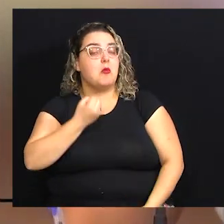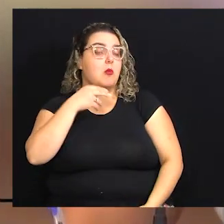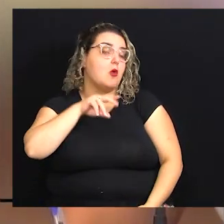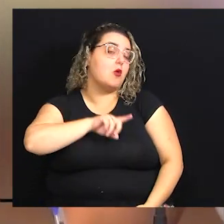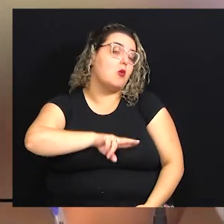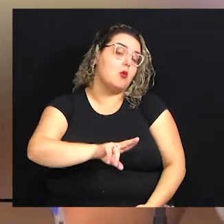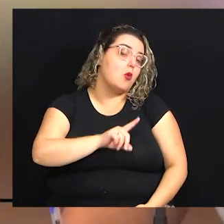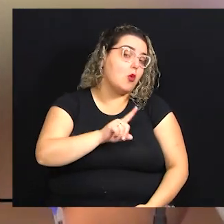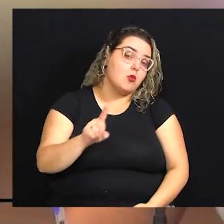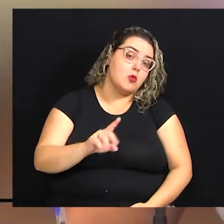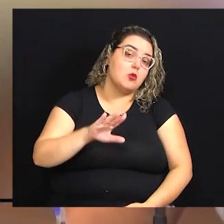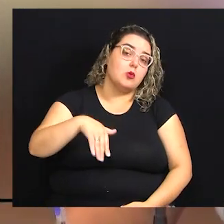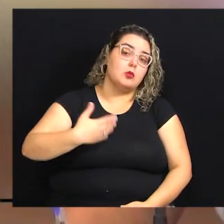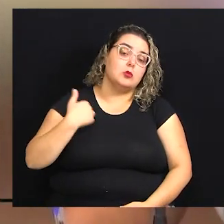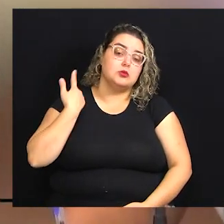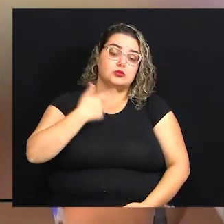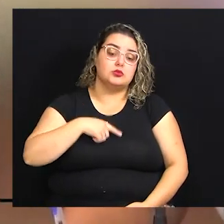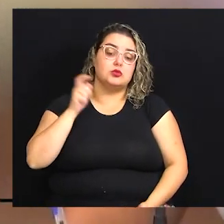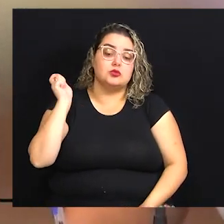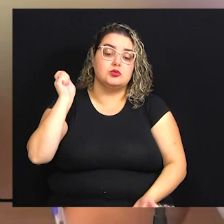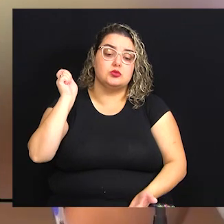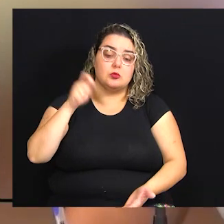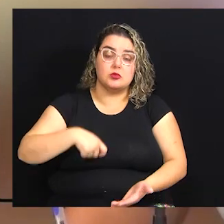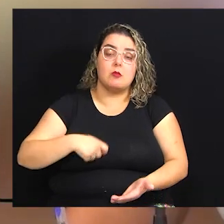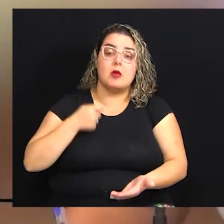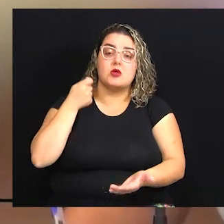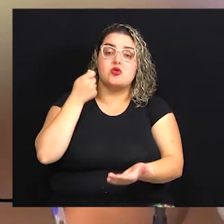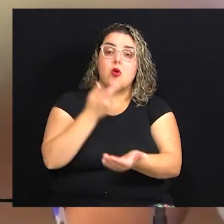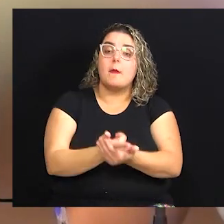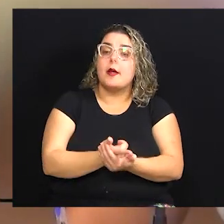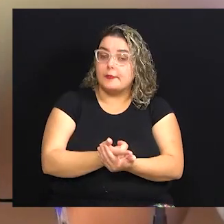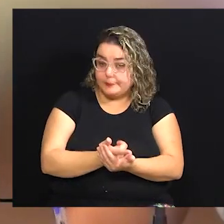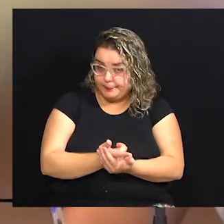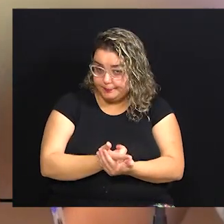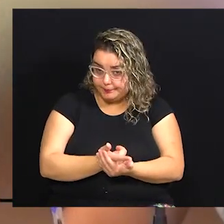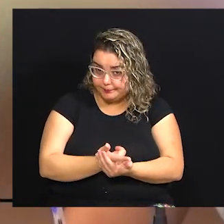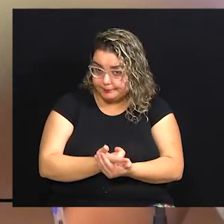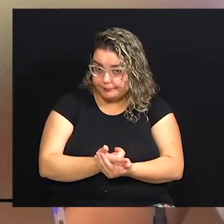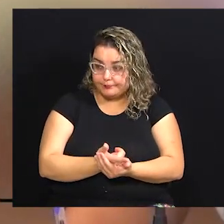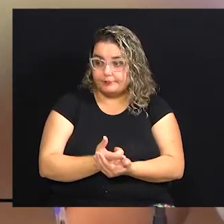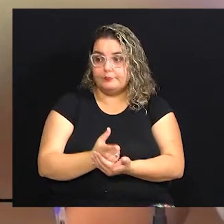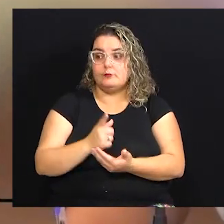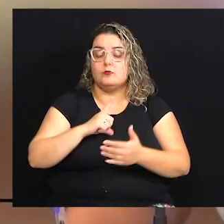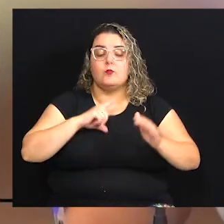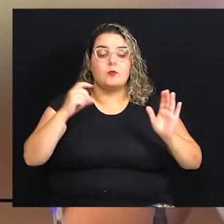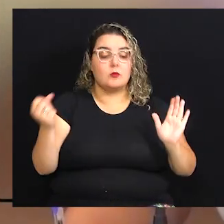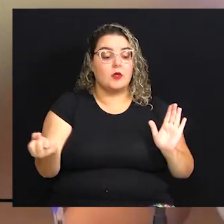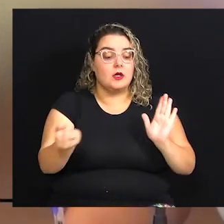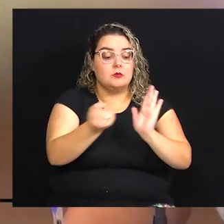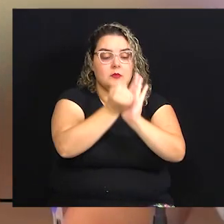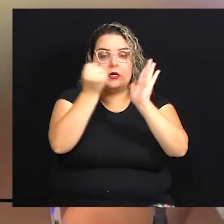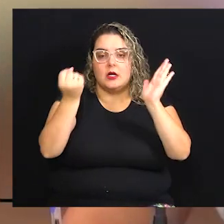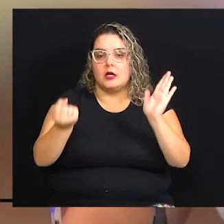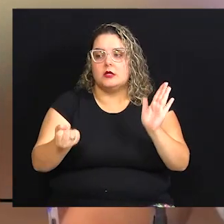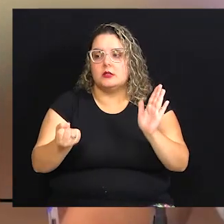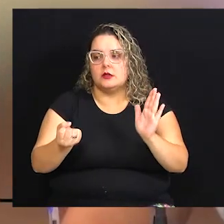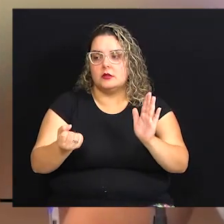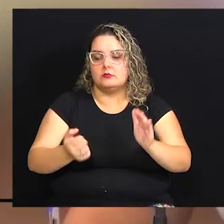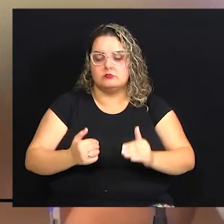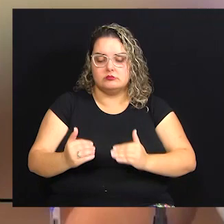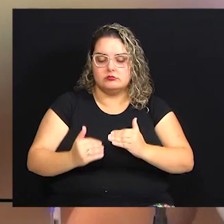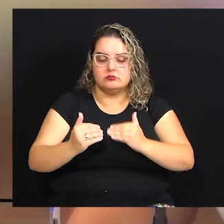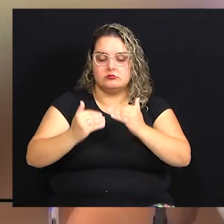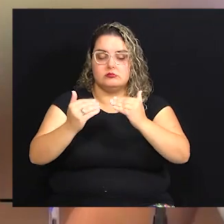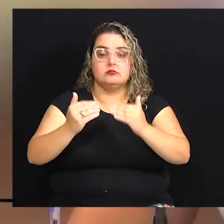é quanto somos capazes de consumir. Isso tem marcado a criação